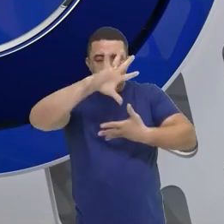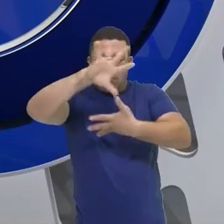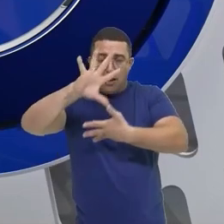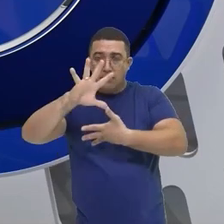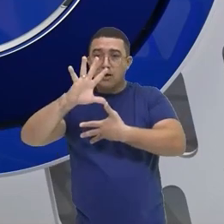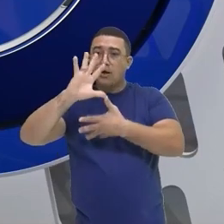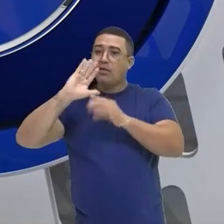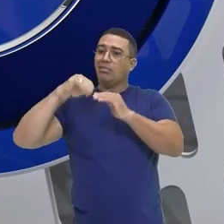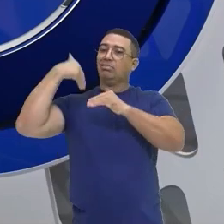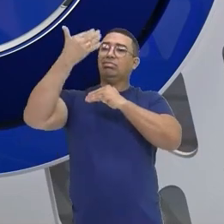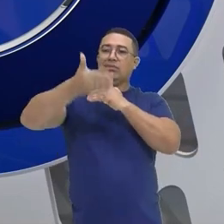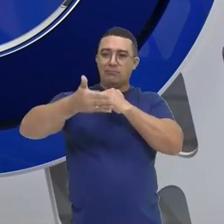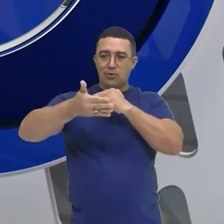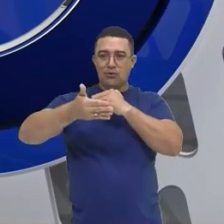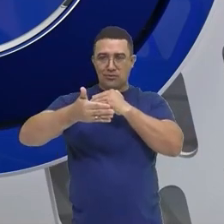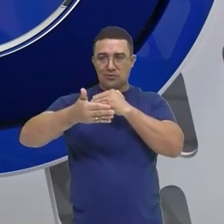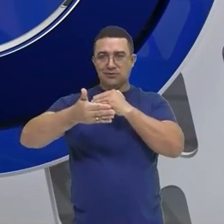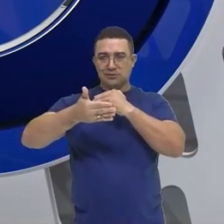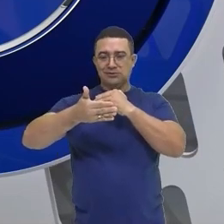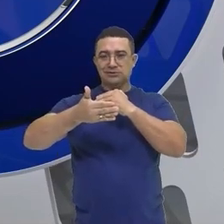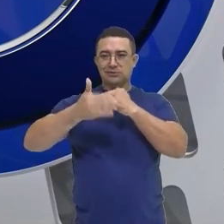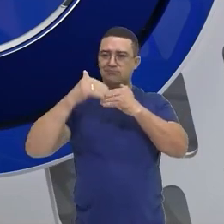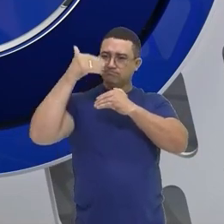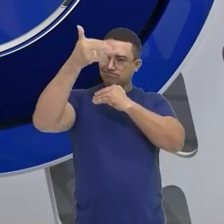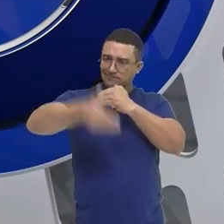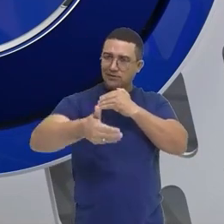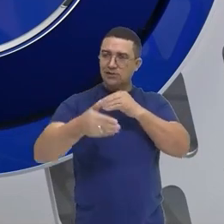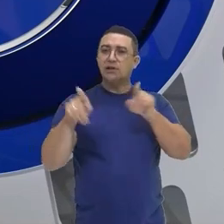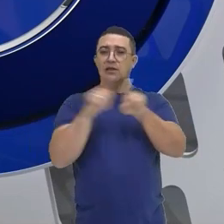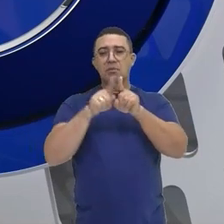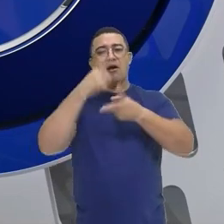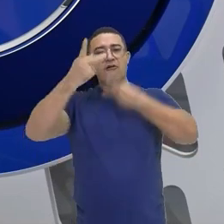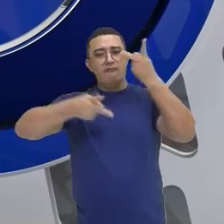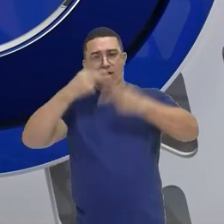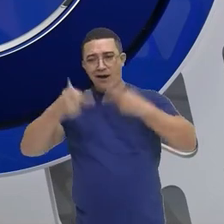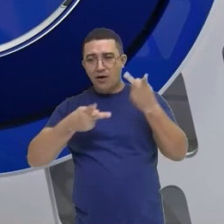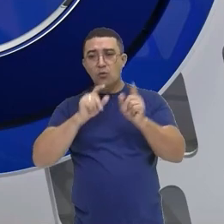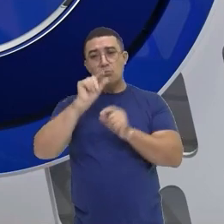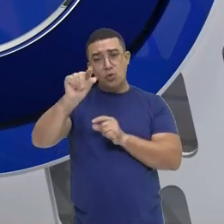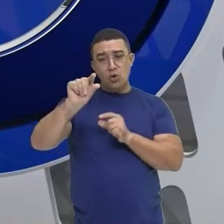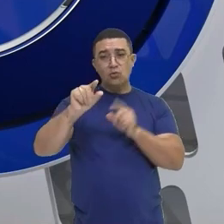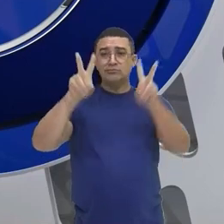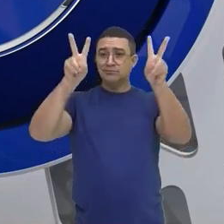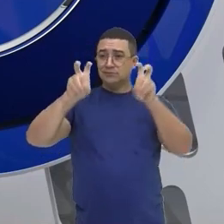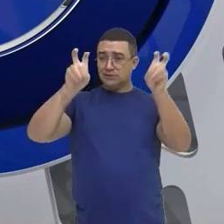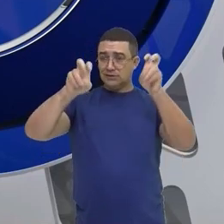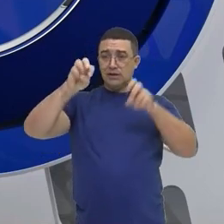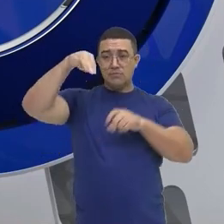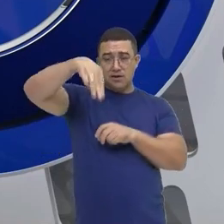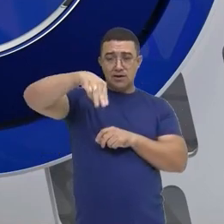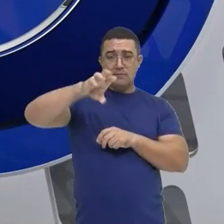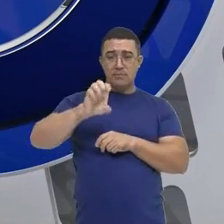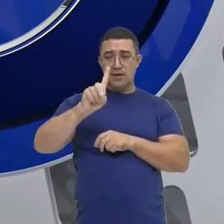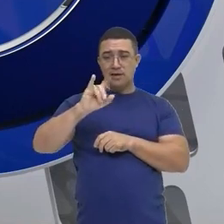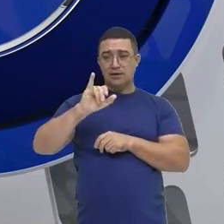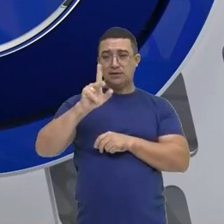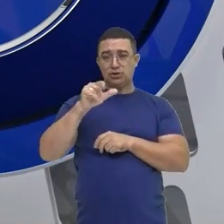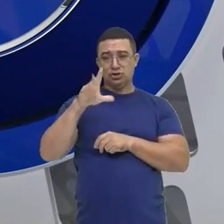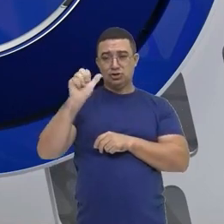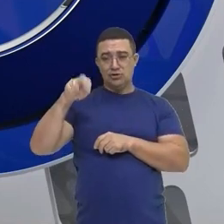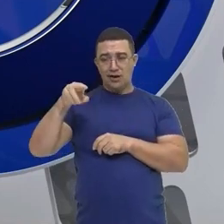frente vamos falar também aí sobre essa parte dos meridianos, dos paralelos da